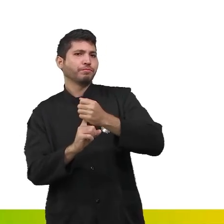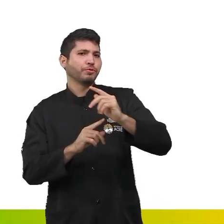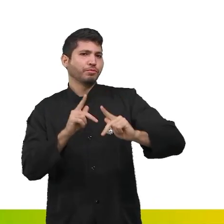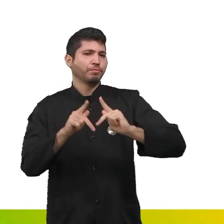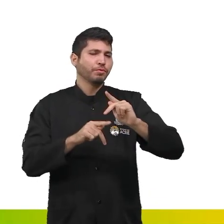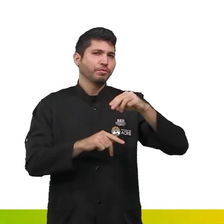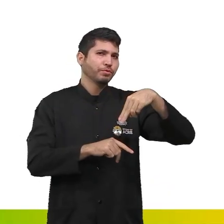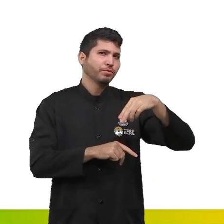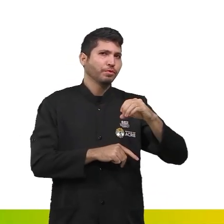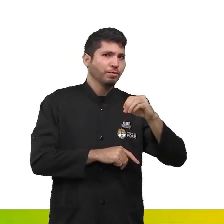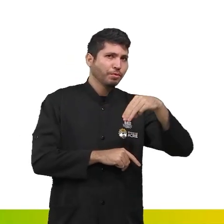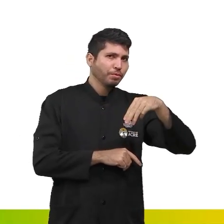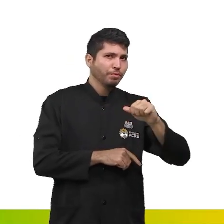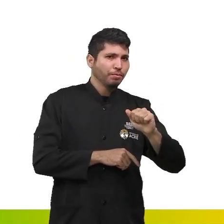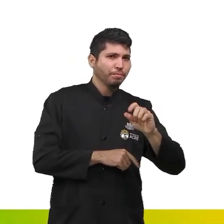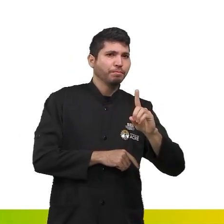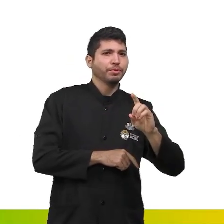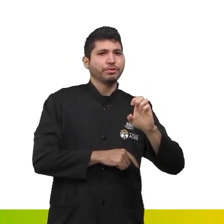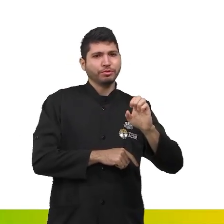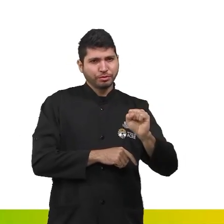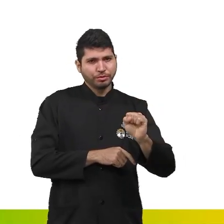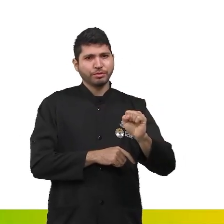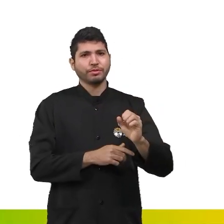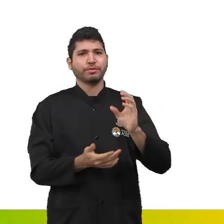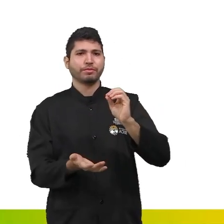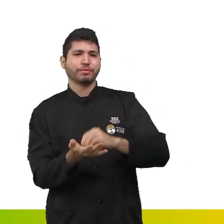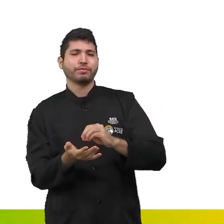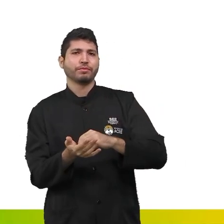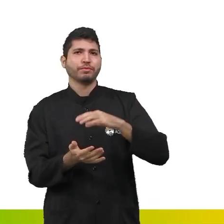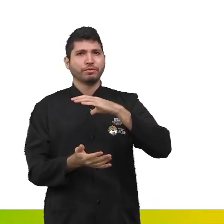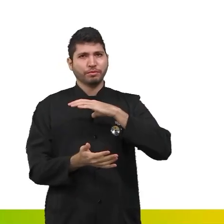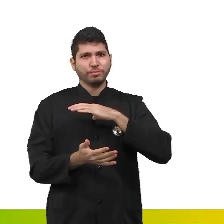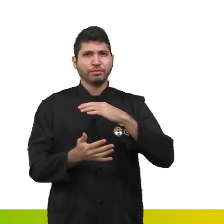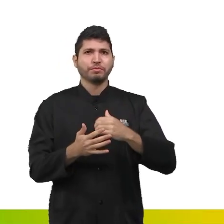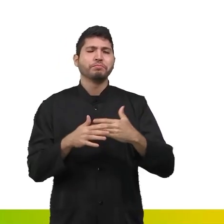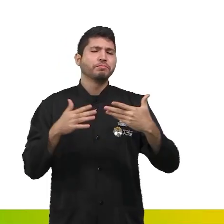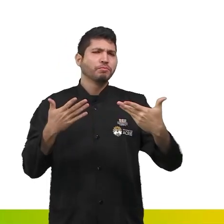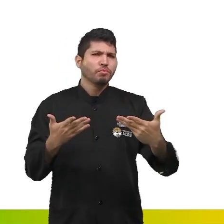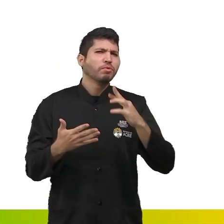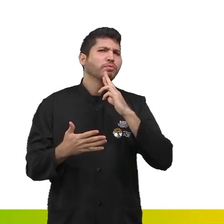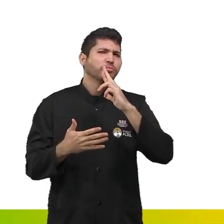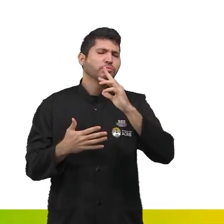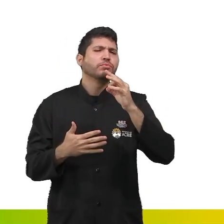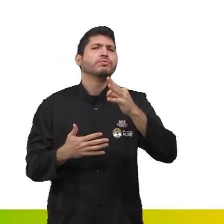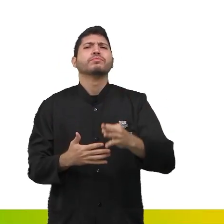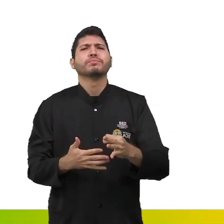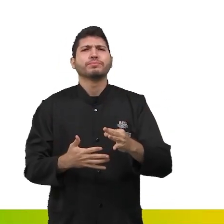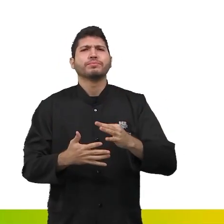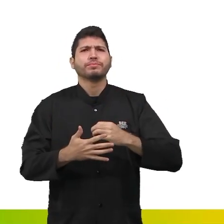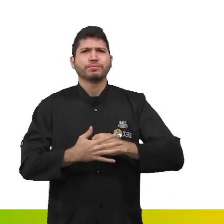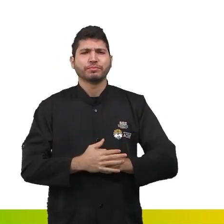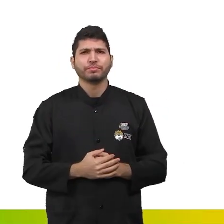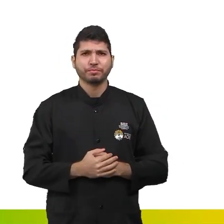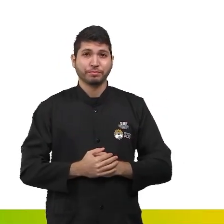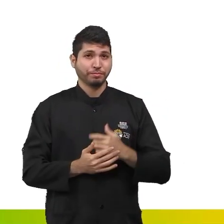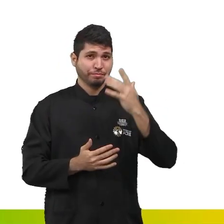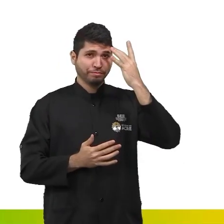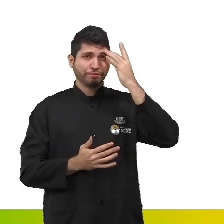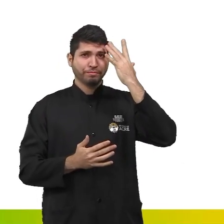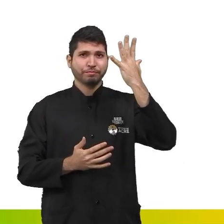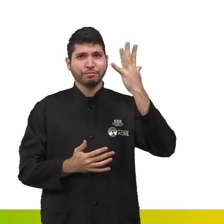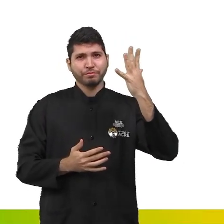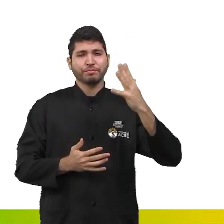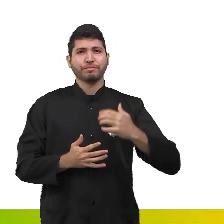base em tudo que você viu hoje e no que você relembrou do que você já sabia, Qual é a alternativa correta, gente? Ficou fácil, hein?